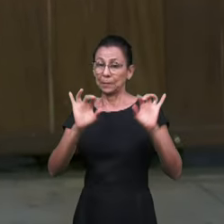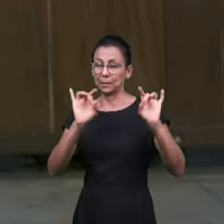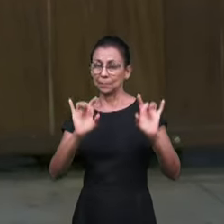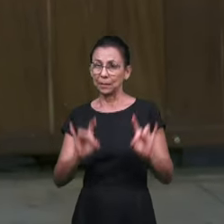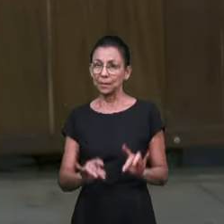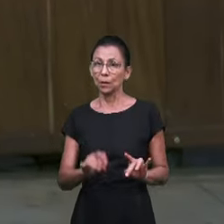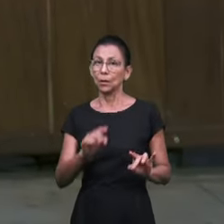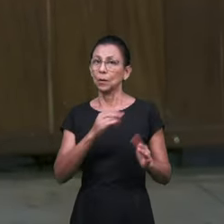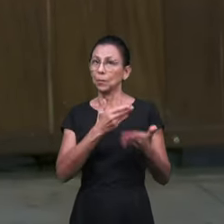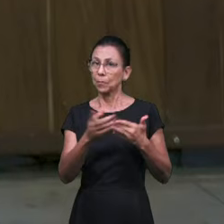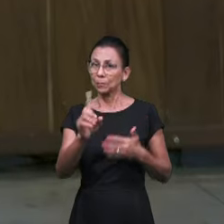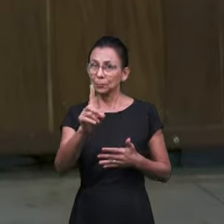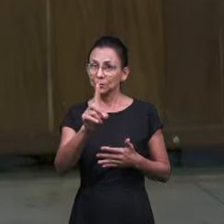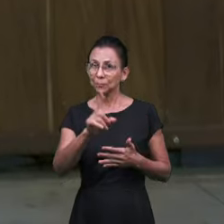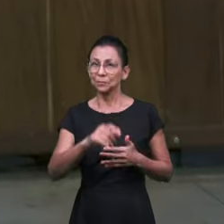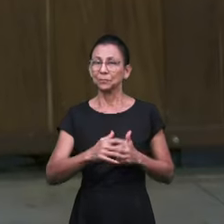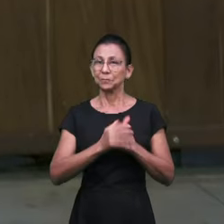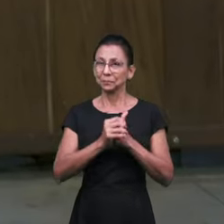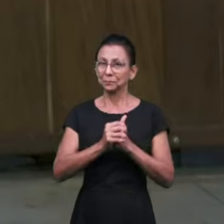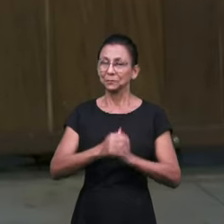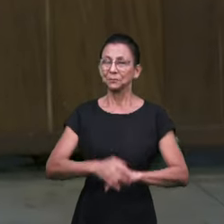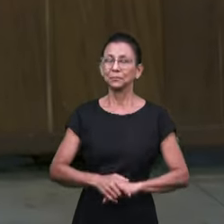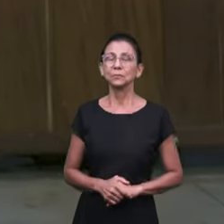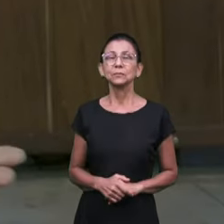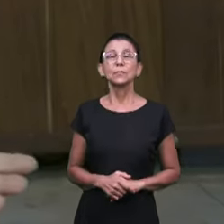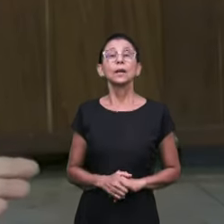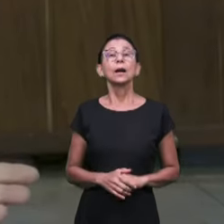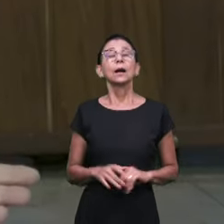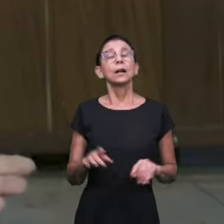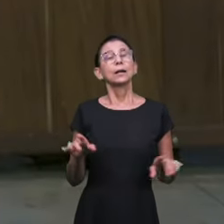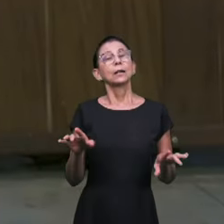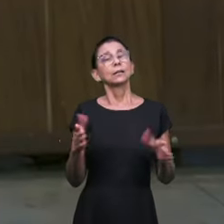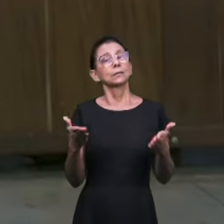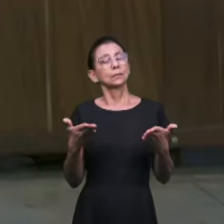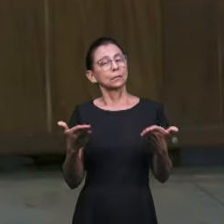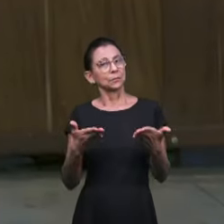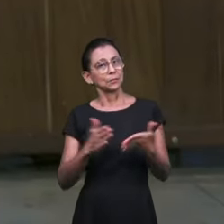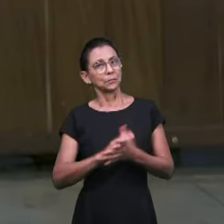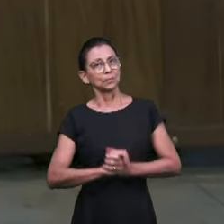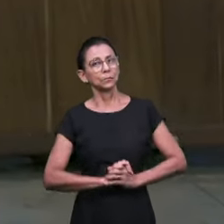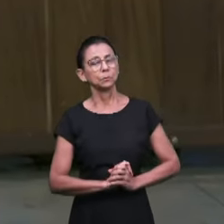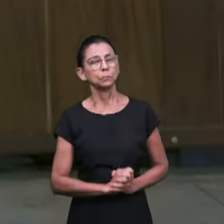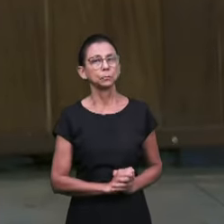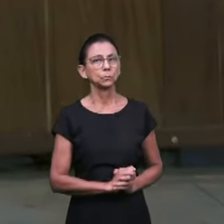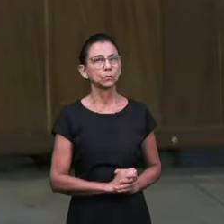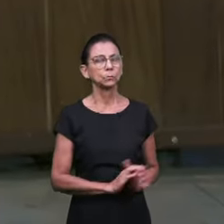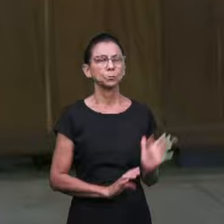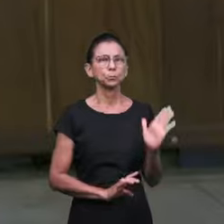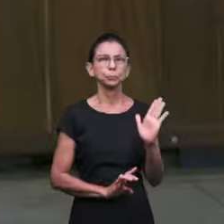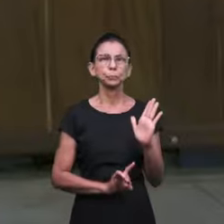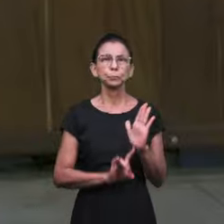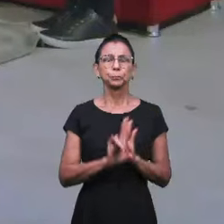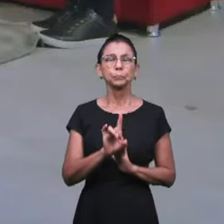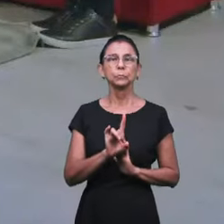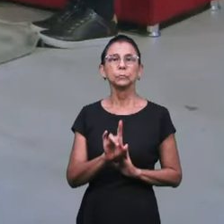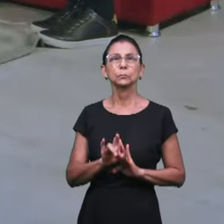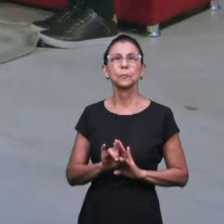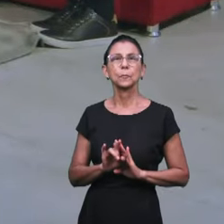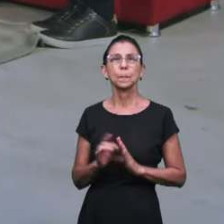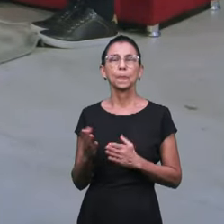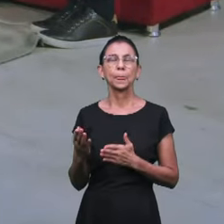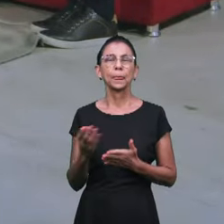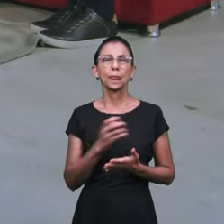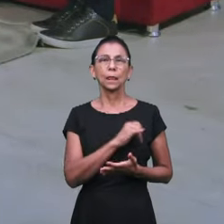amanhã, sábado. Amém? Muito bem. Agora nós vamos então à pergunta que foi feita. Eu quero aqui agora me dirigir